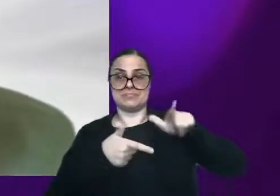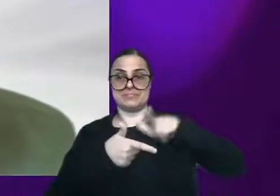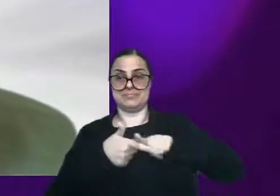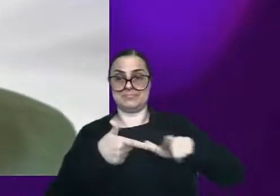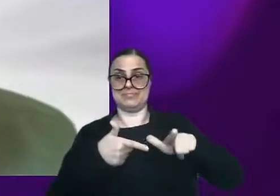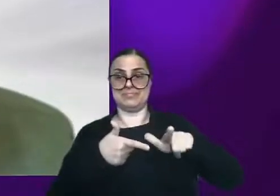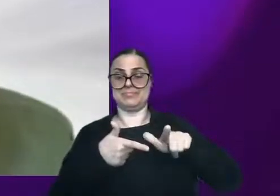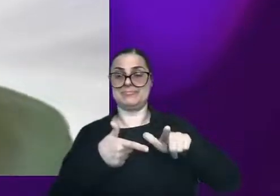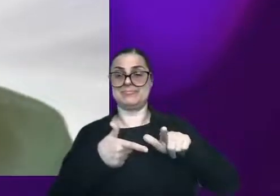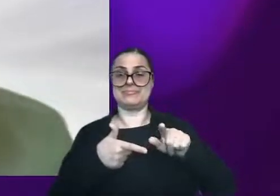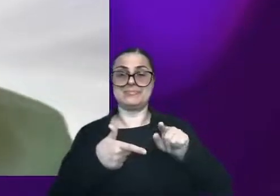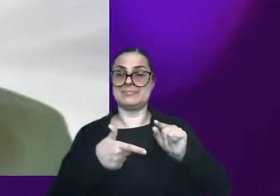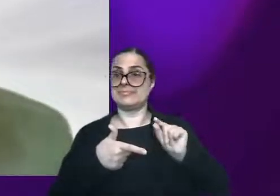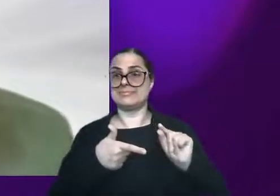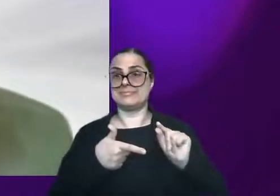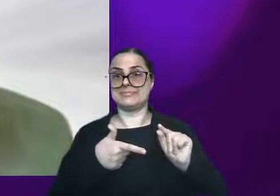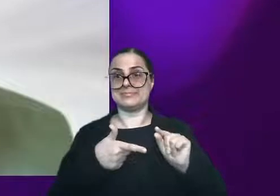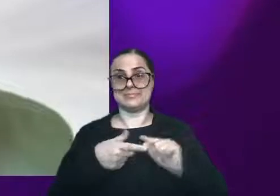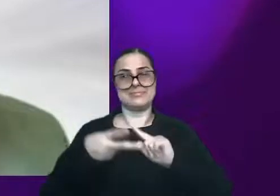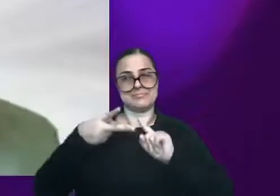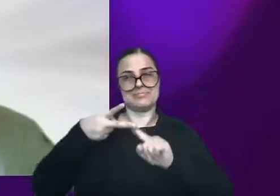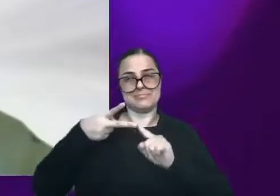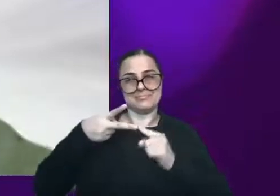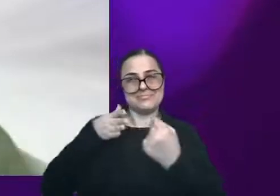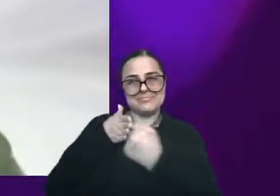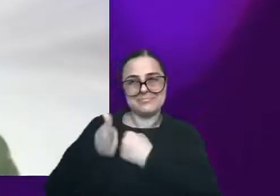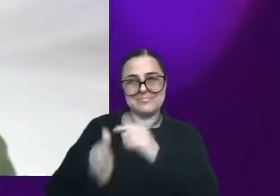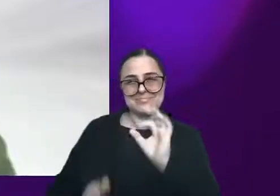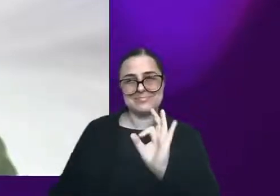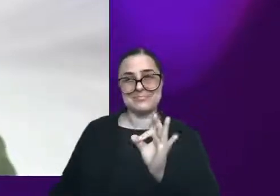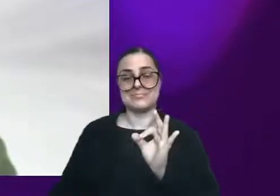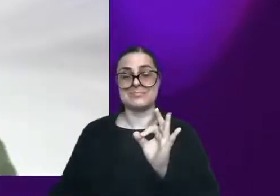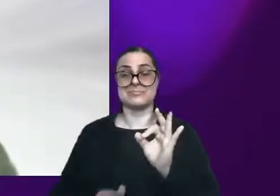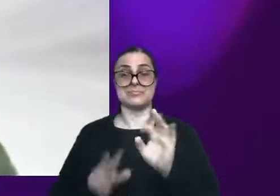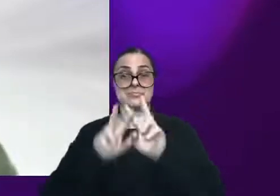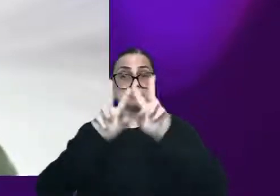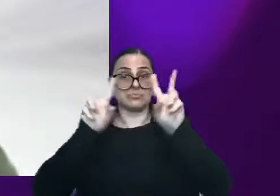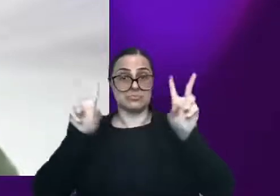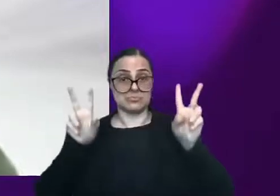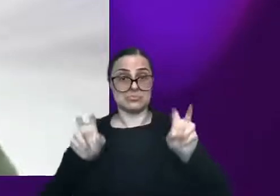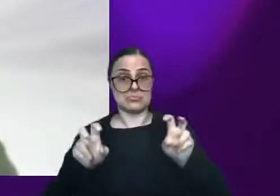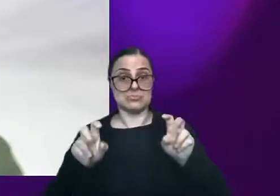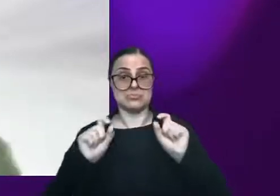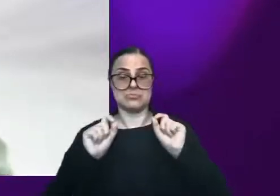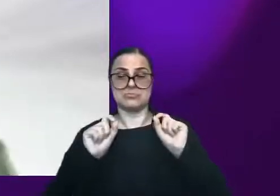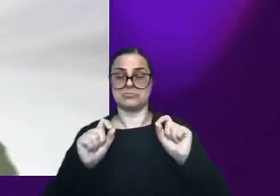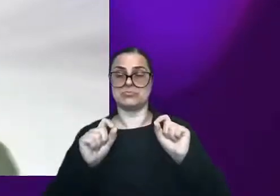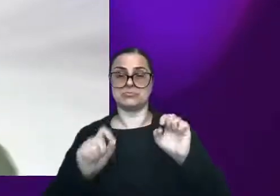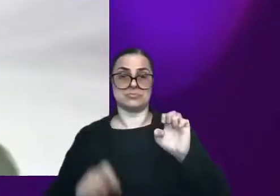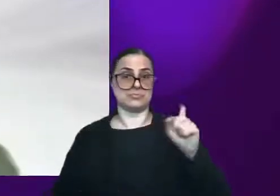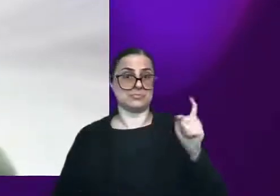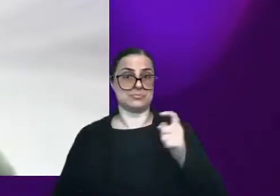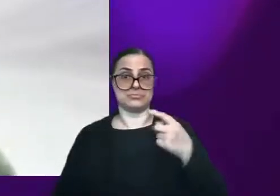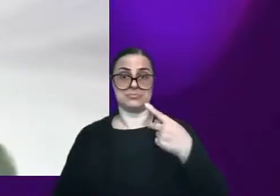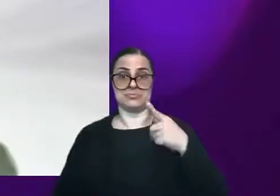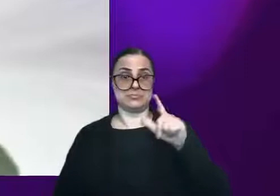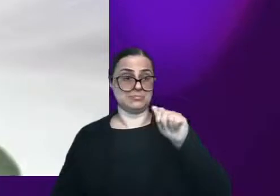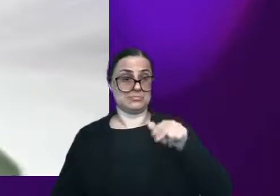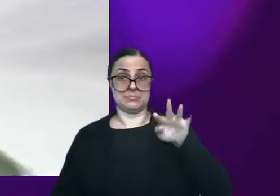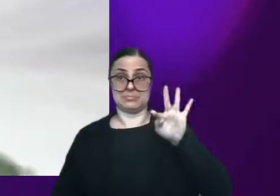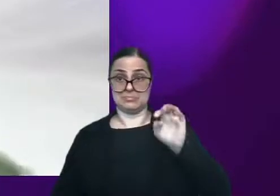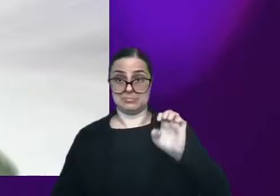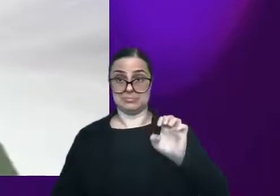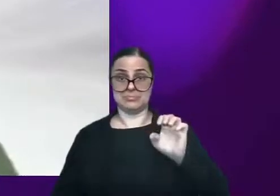da segunda pergunta, com relação ao explante, né? O problema do explante é